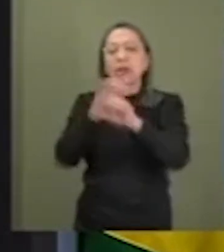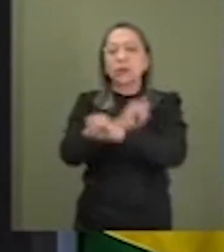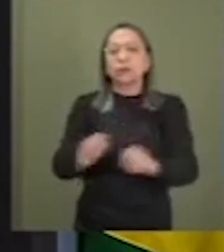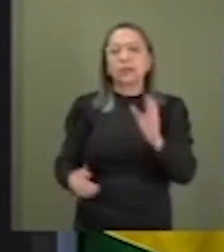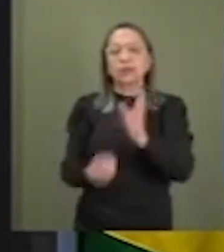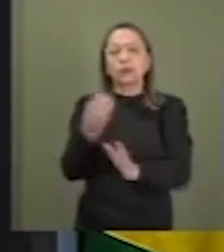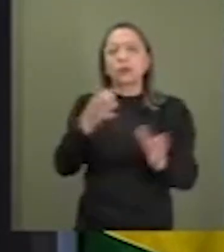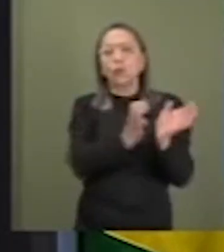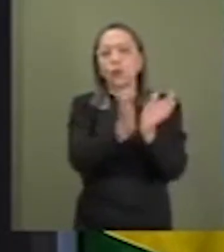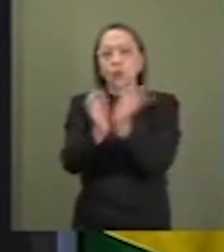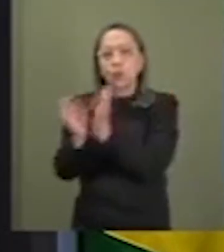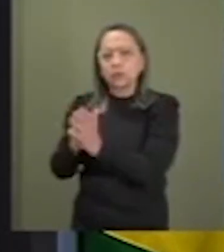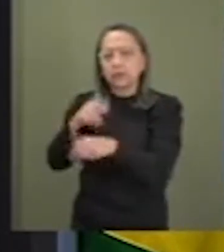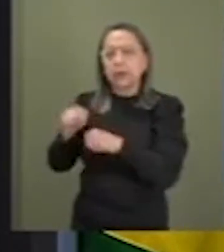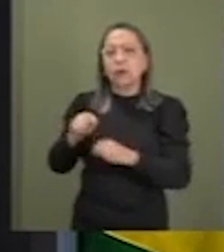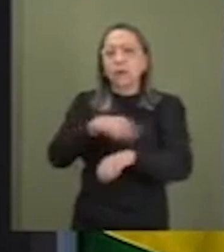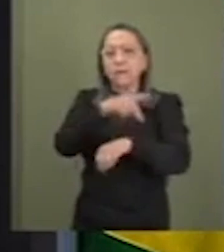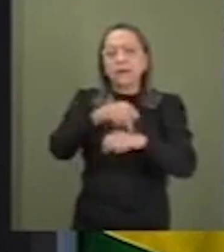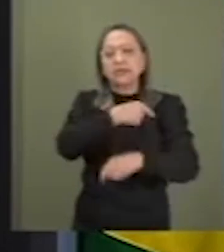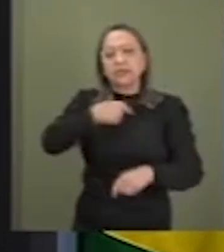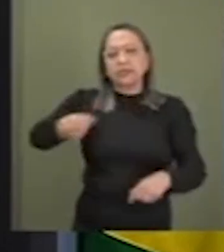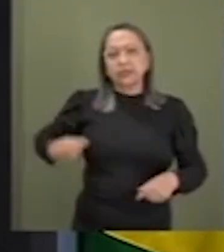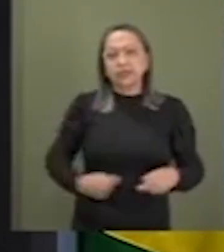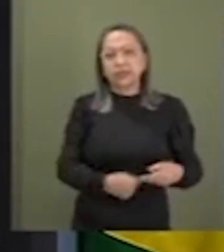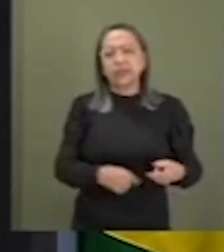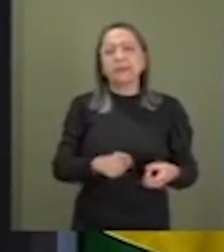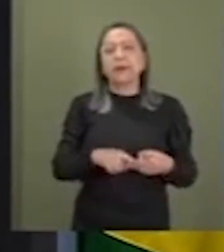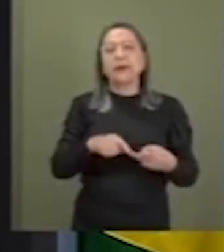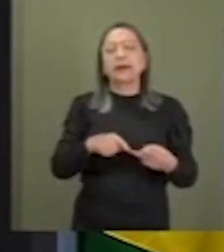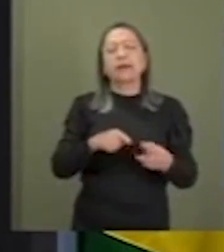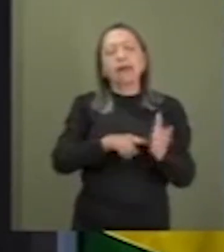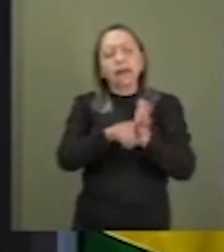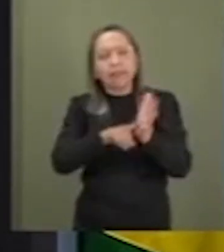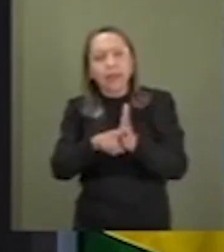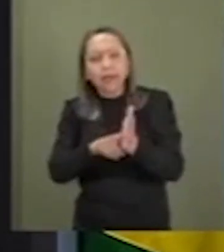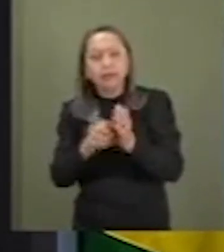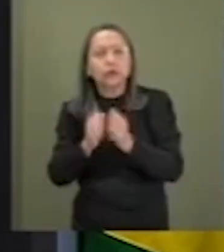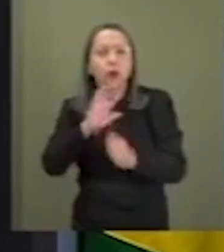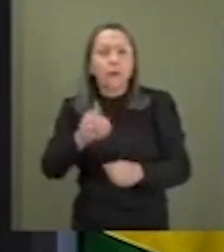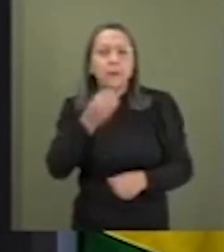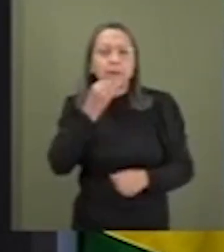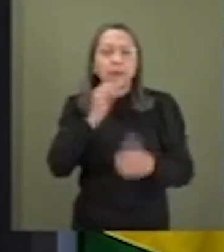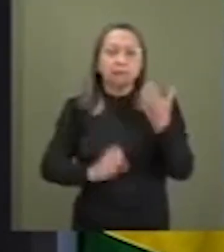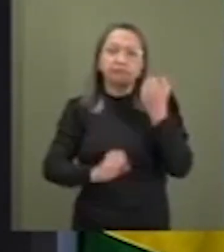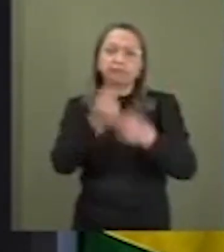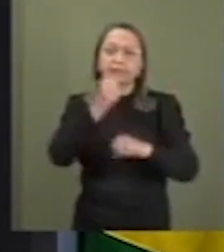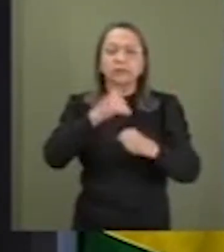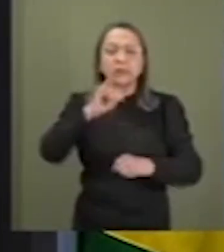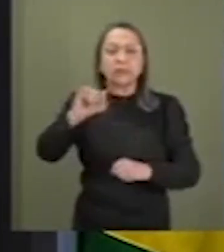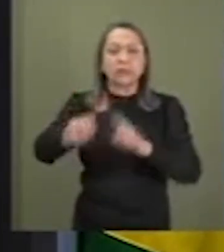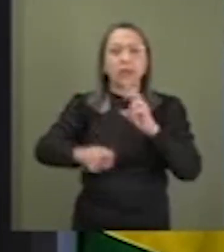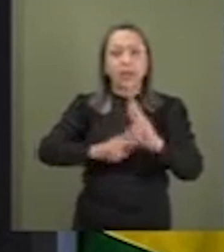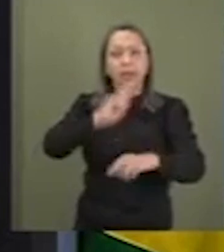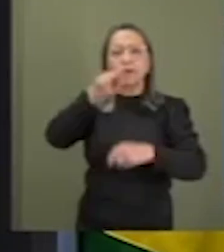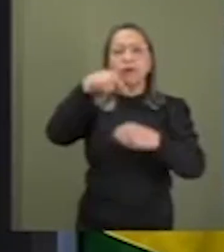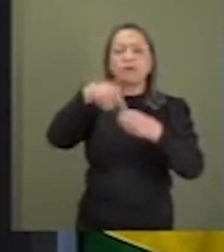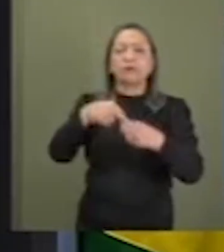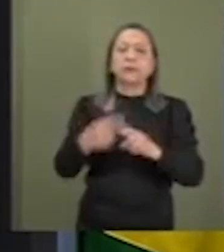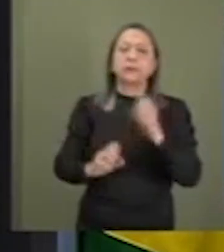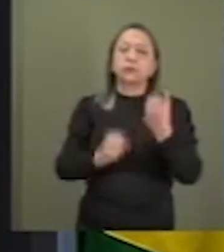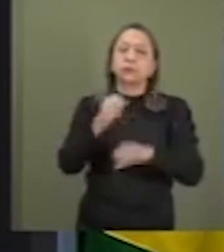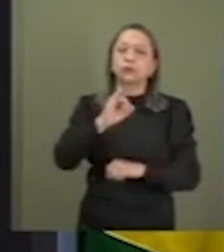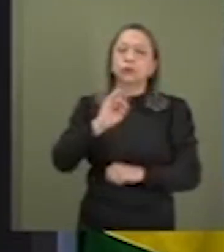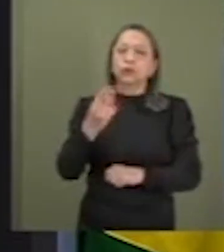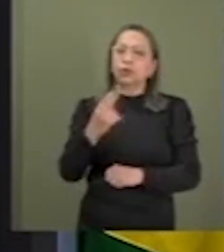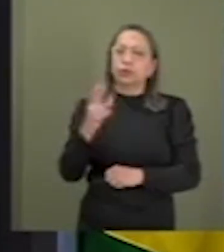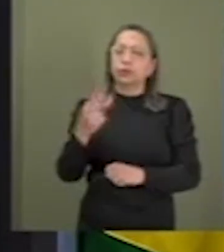de grupo de trabalho com a China Energy International para análise conjunta de oportunidades na geração de energia renovável e produção de hidrogênio.